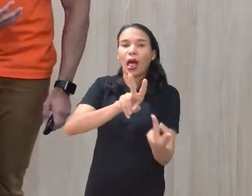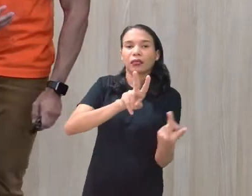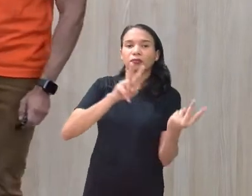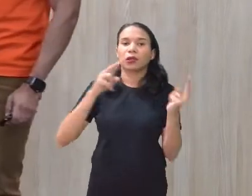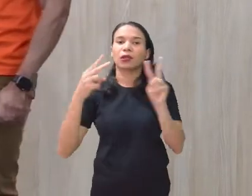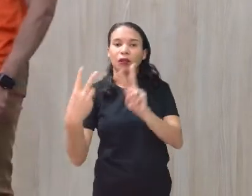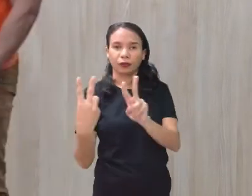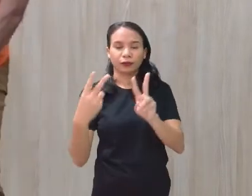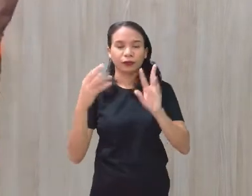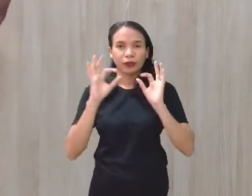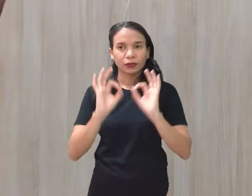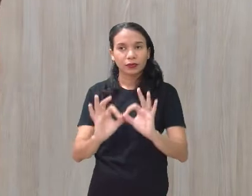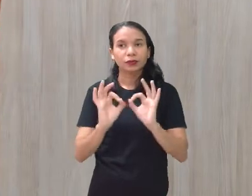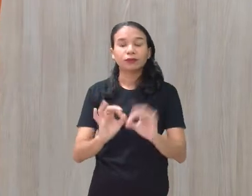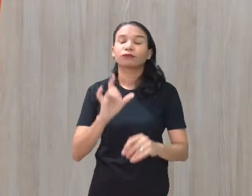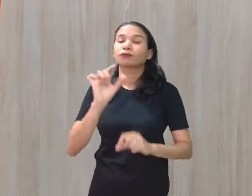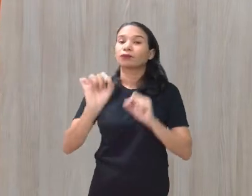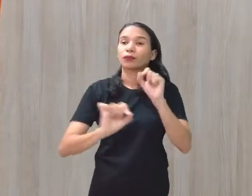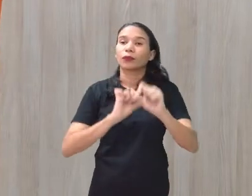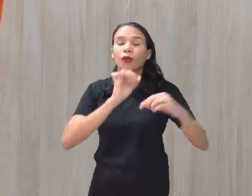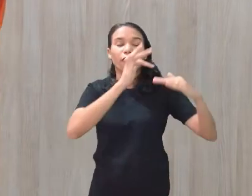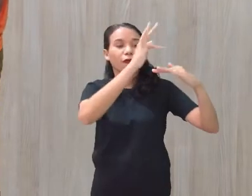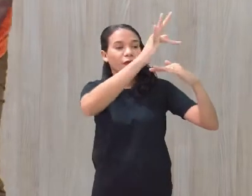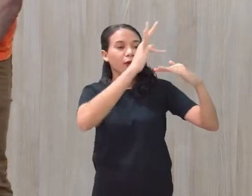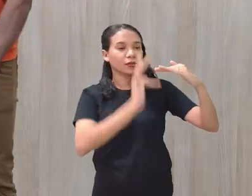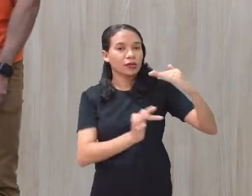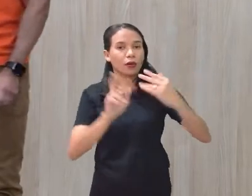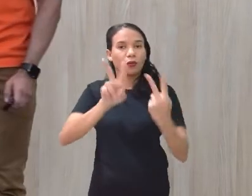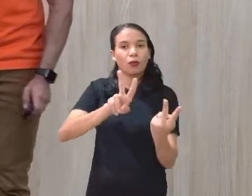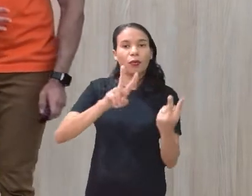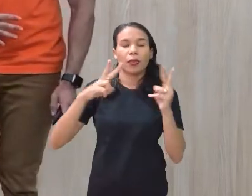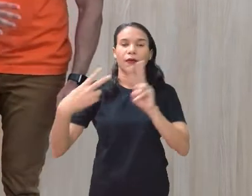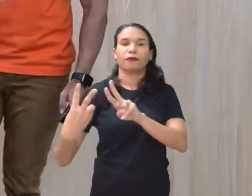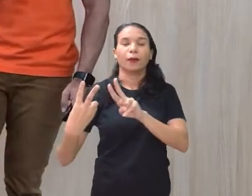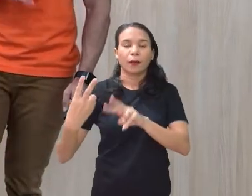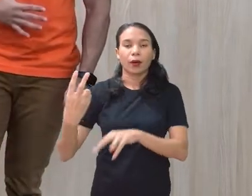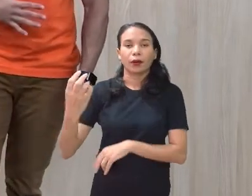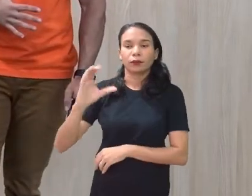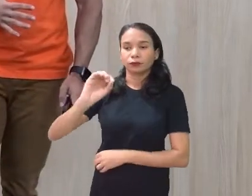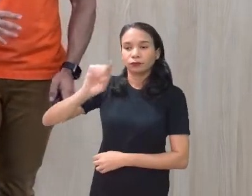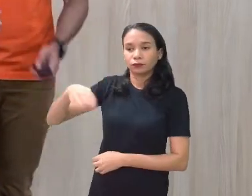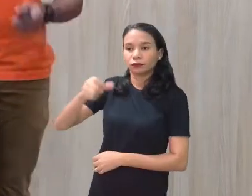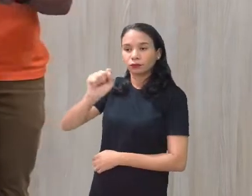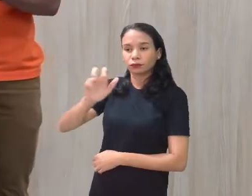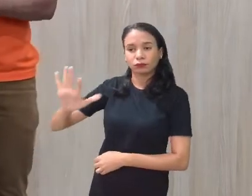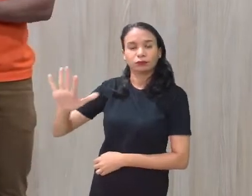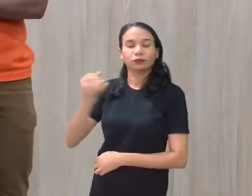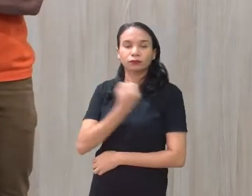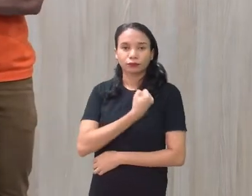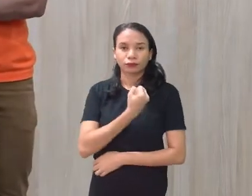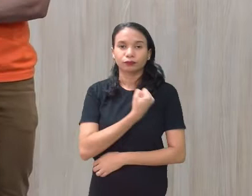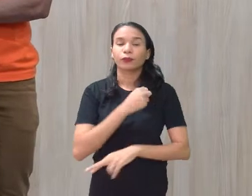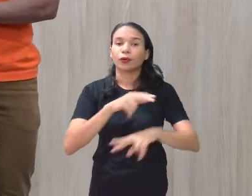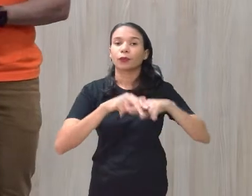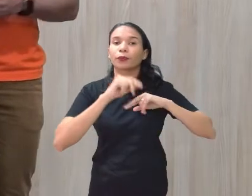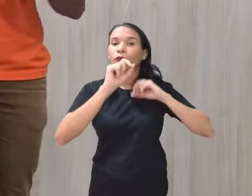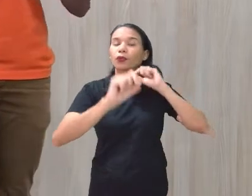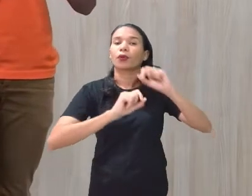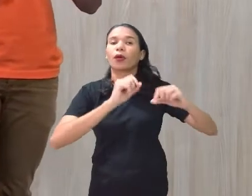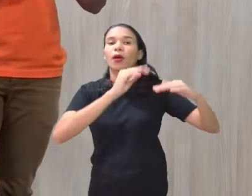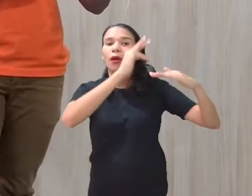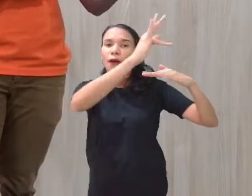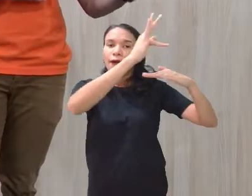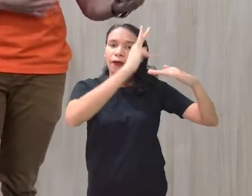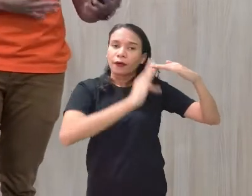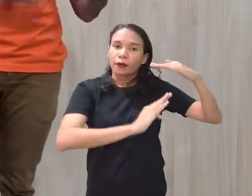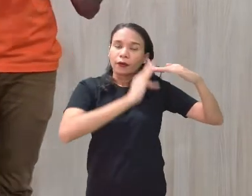transformação, tá? Transformar uma fração em um número decimal. A ideia da fração